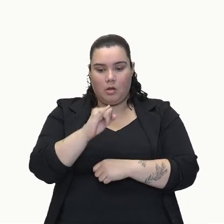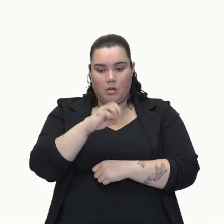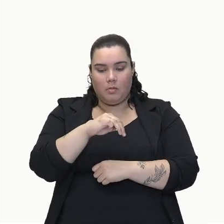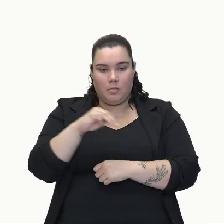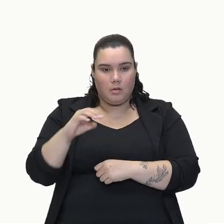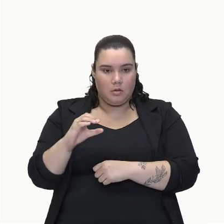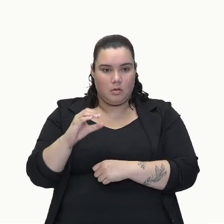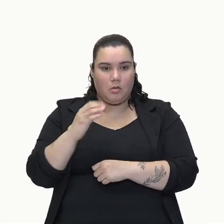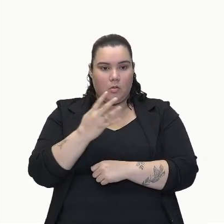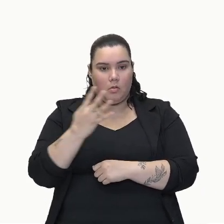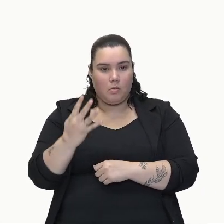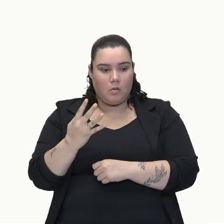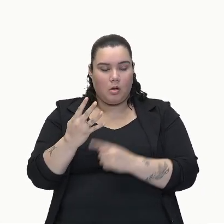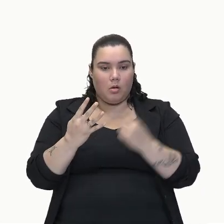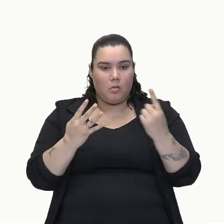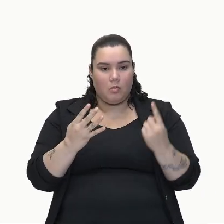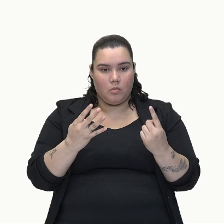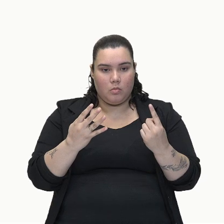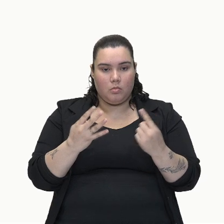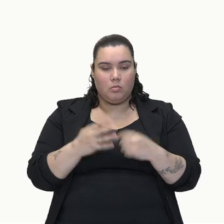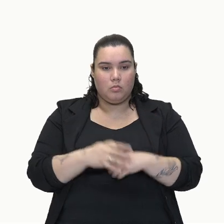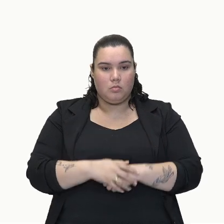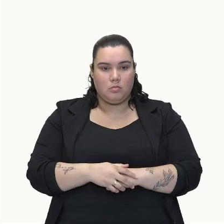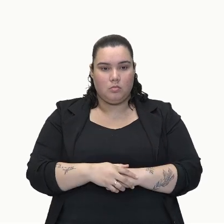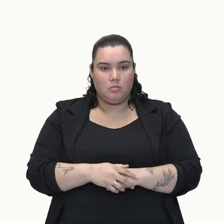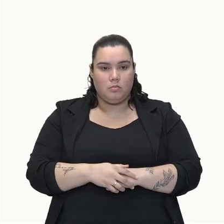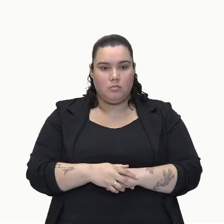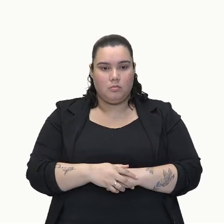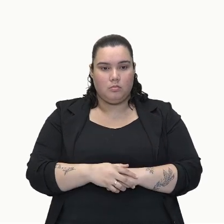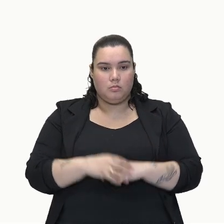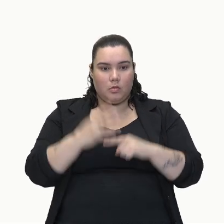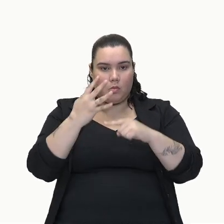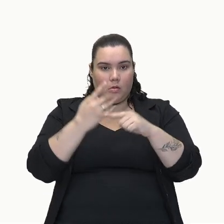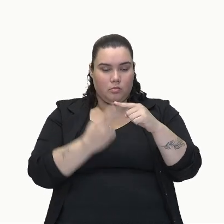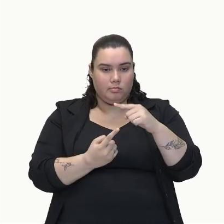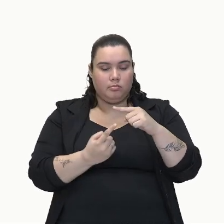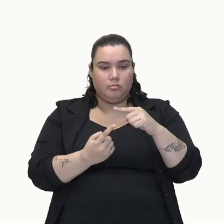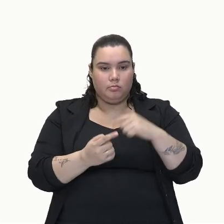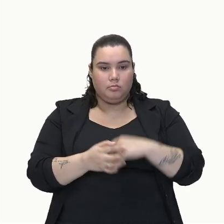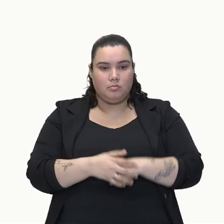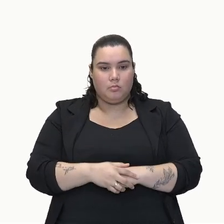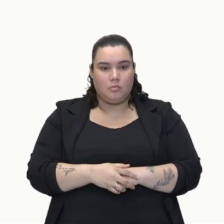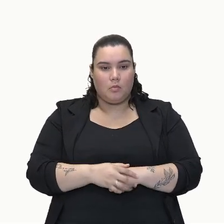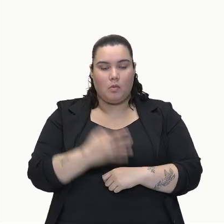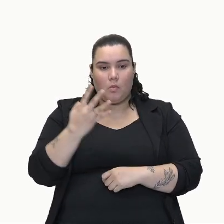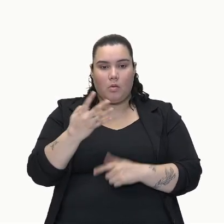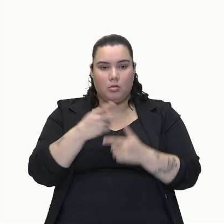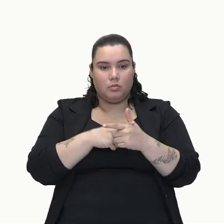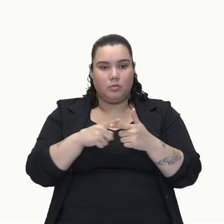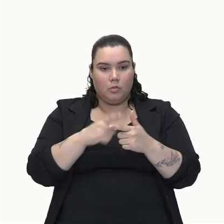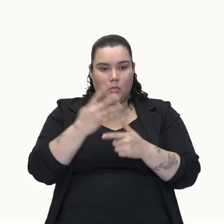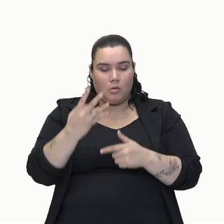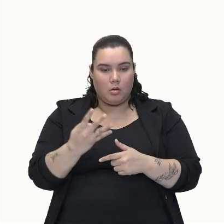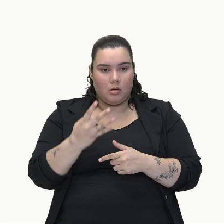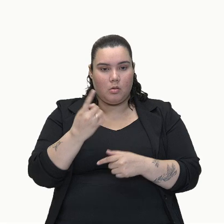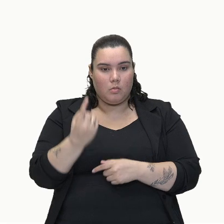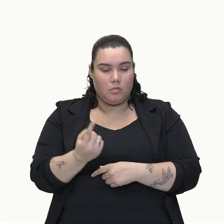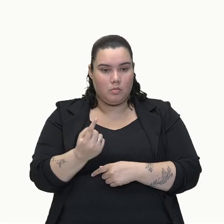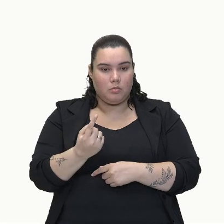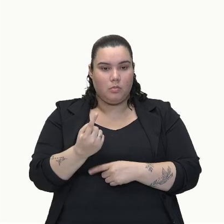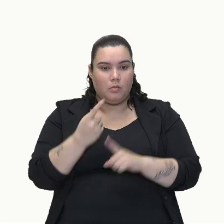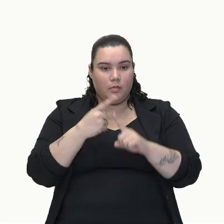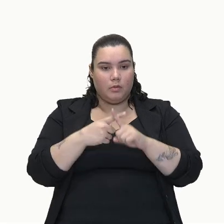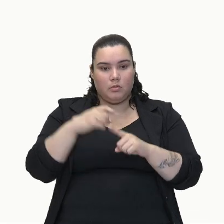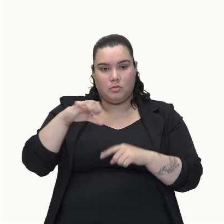entre 4 e 1. Tem um 1 aqui embaixo do 4. 4 dividido por 4, 1. 1